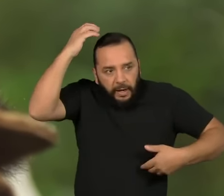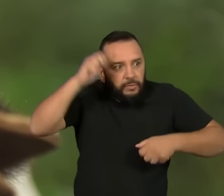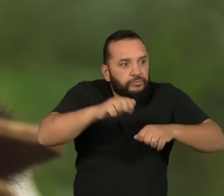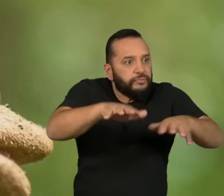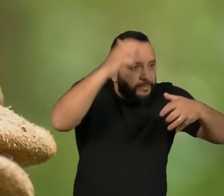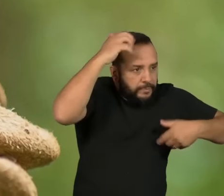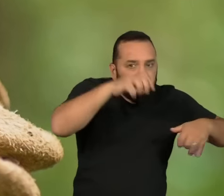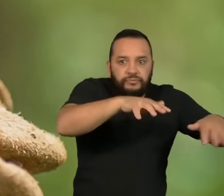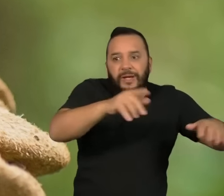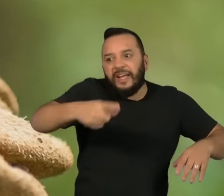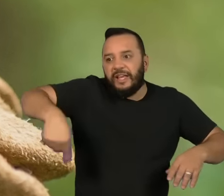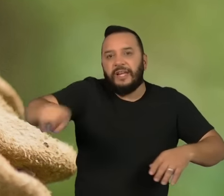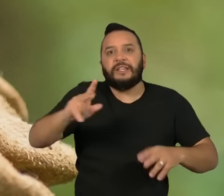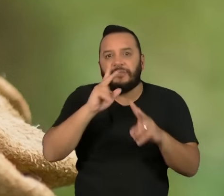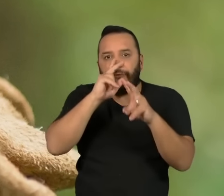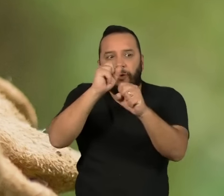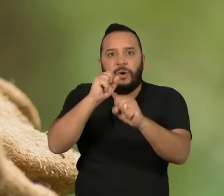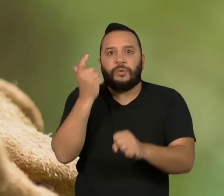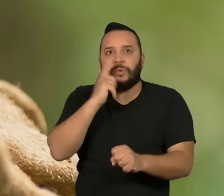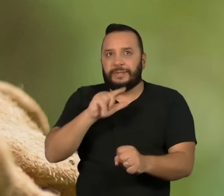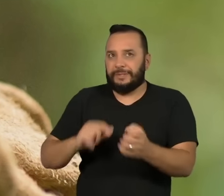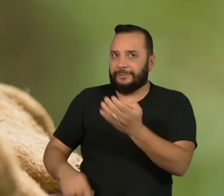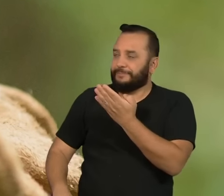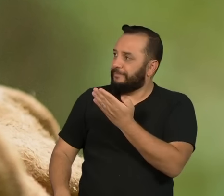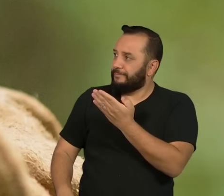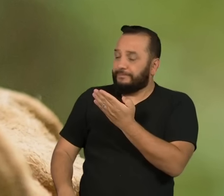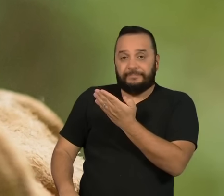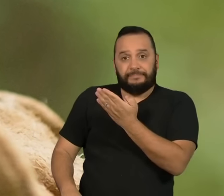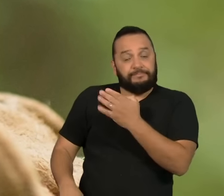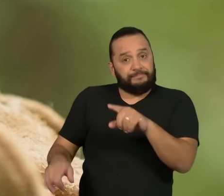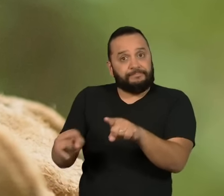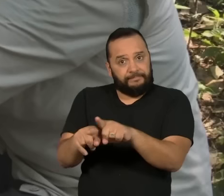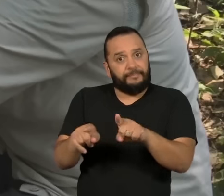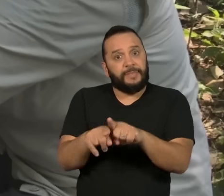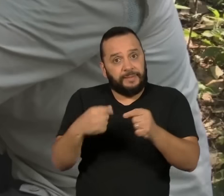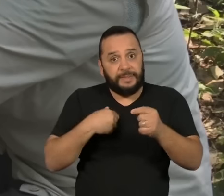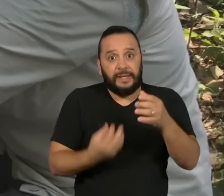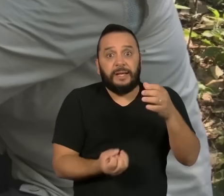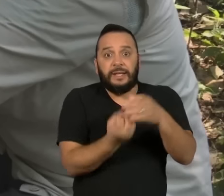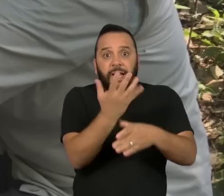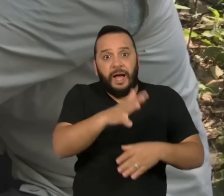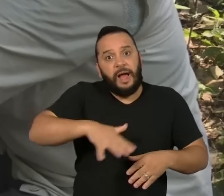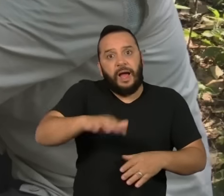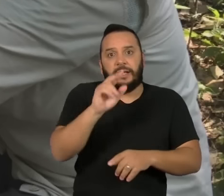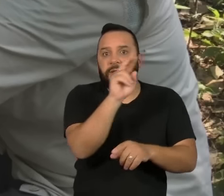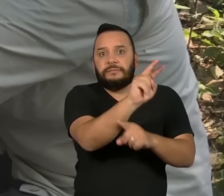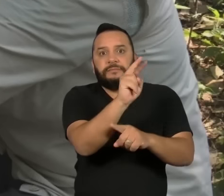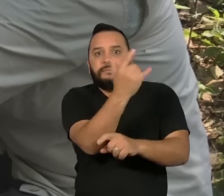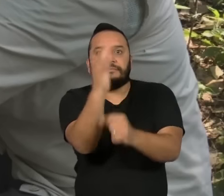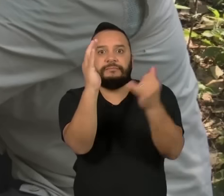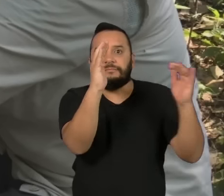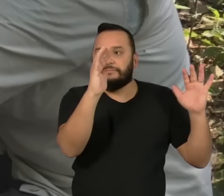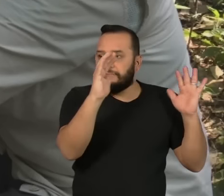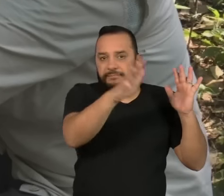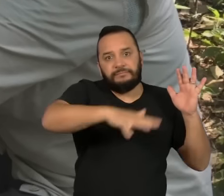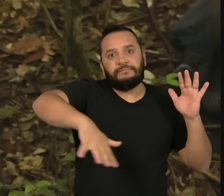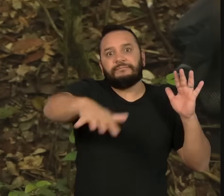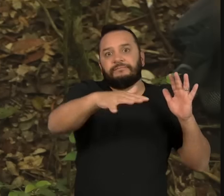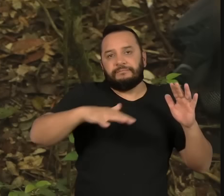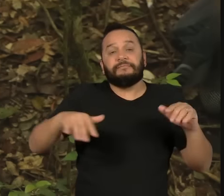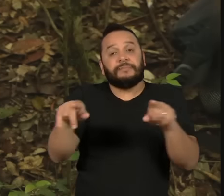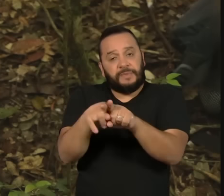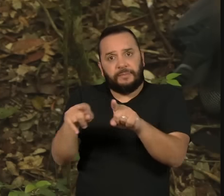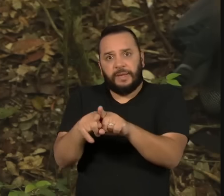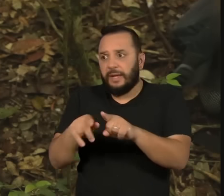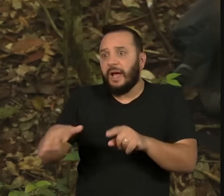resistentes. O Instituto apoia a definição de novas unidades de conservação como parques e a restauração de